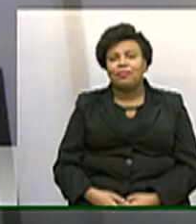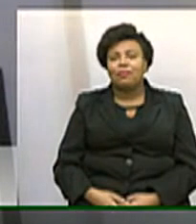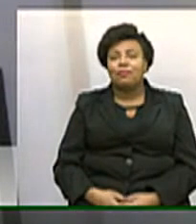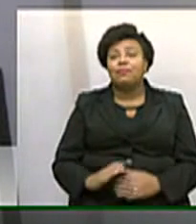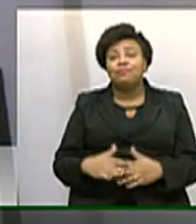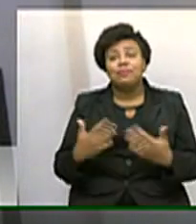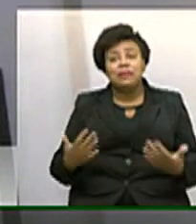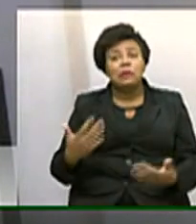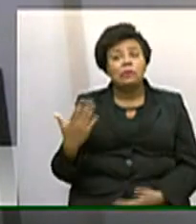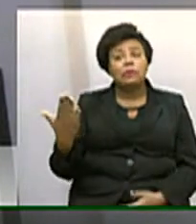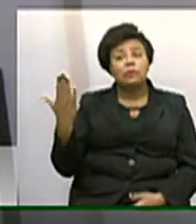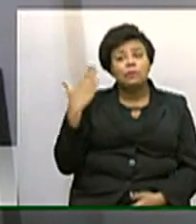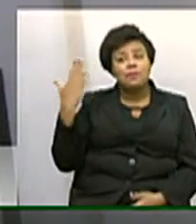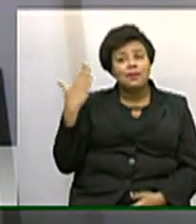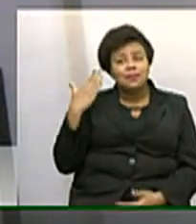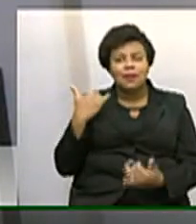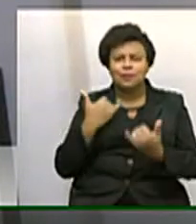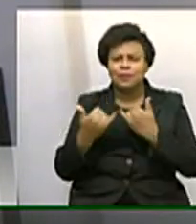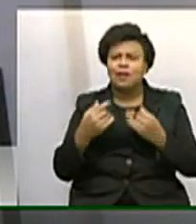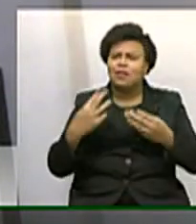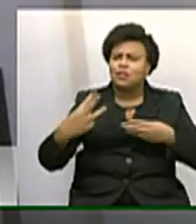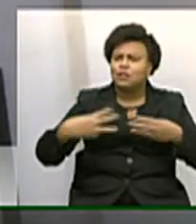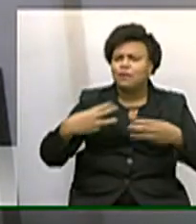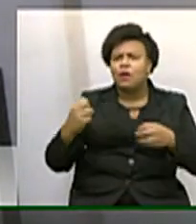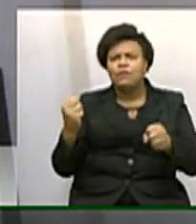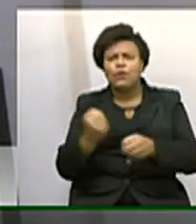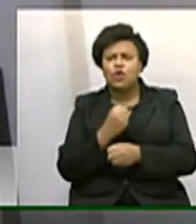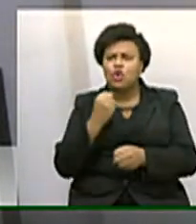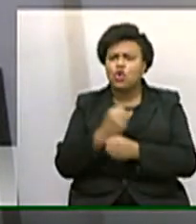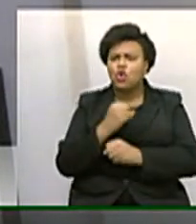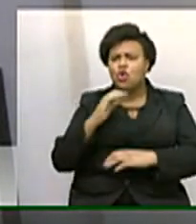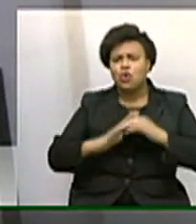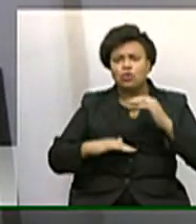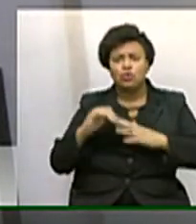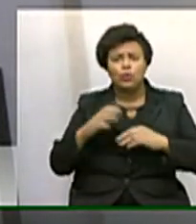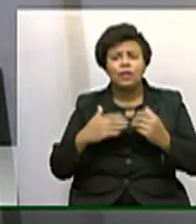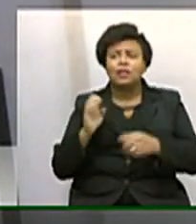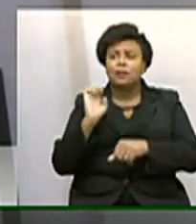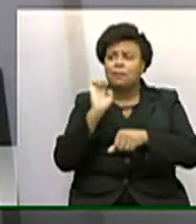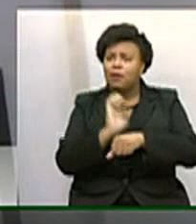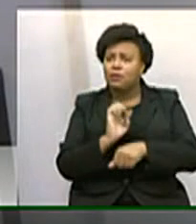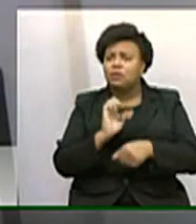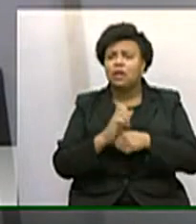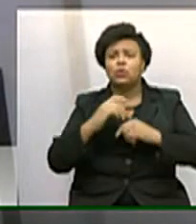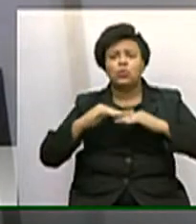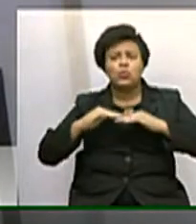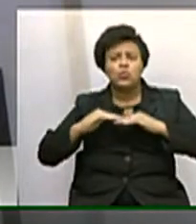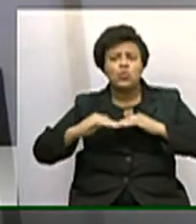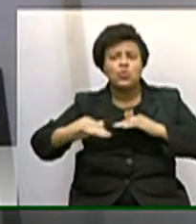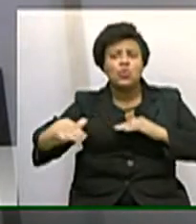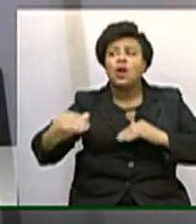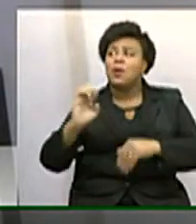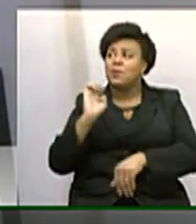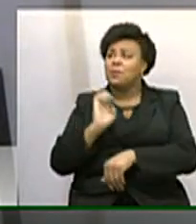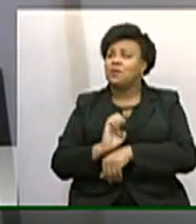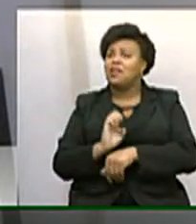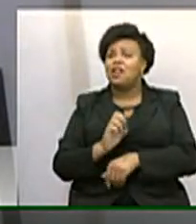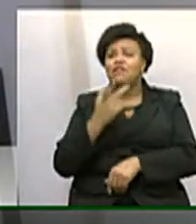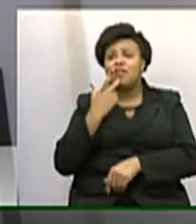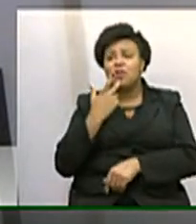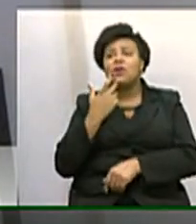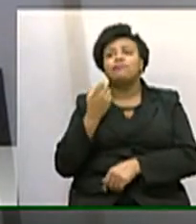Então, no passado, por exemplo, essa rodovia foi construída pelo Estado, foi pavimentada pelo Estado, uma estrada vicinal. E, obviamente,